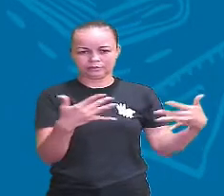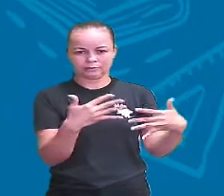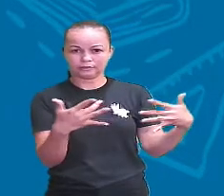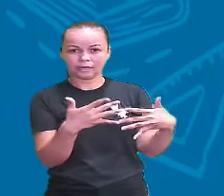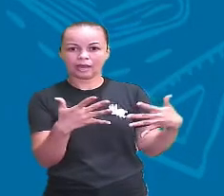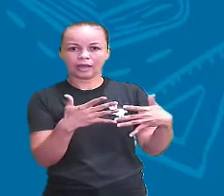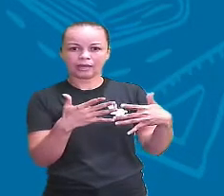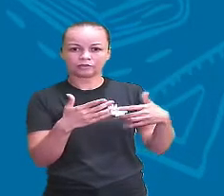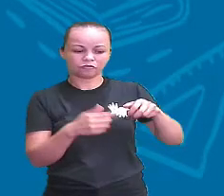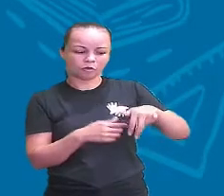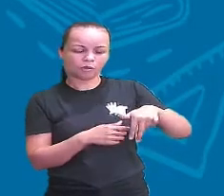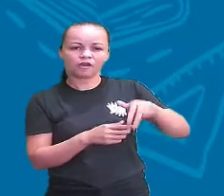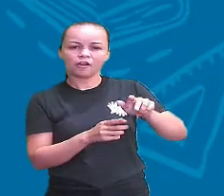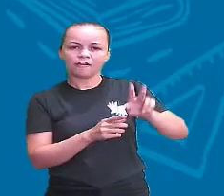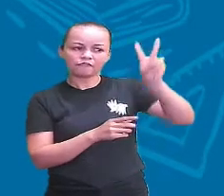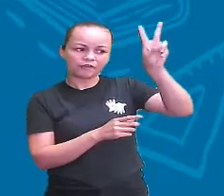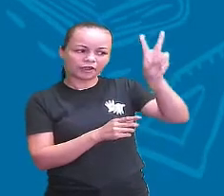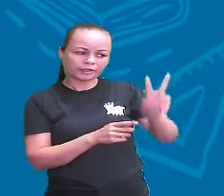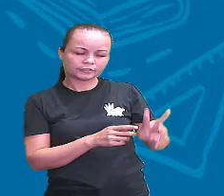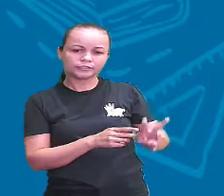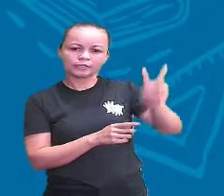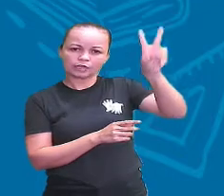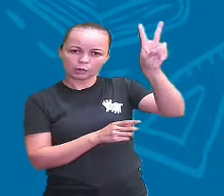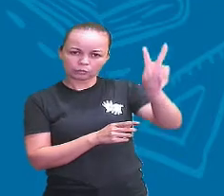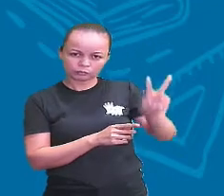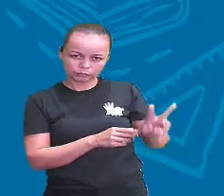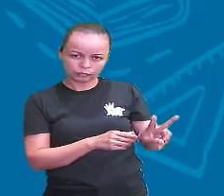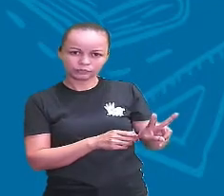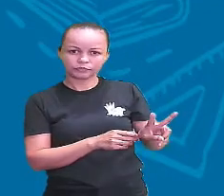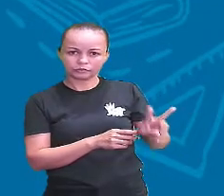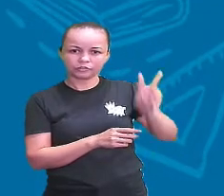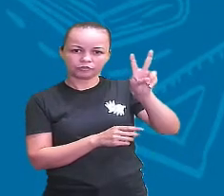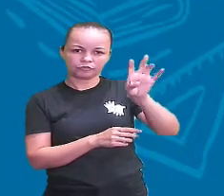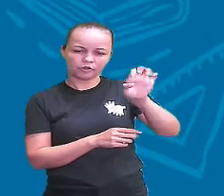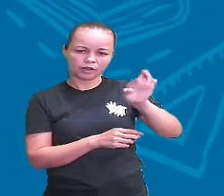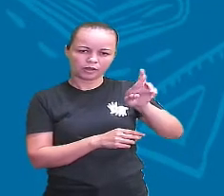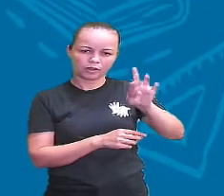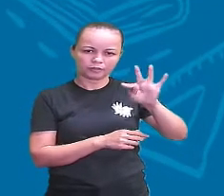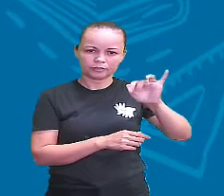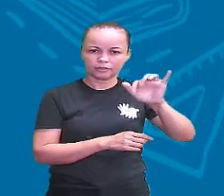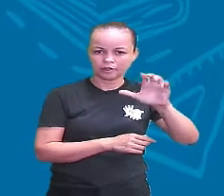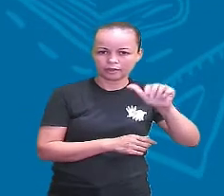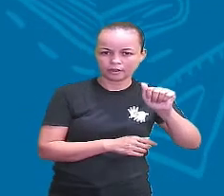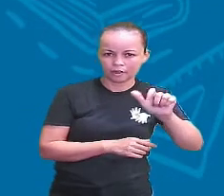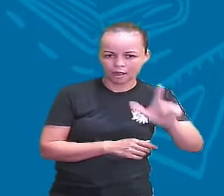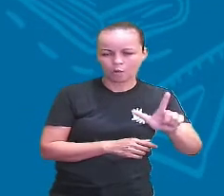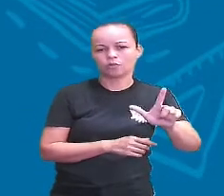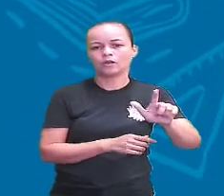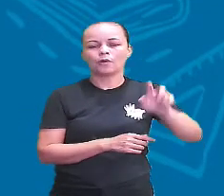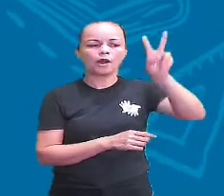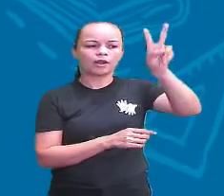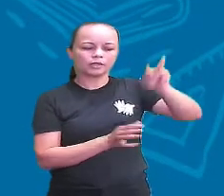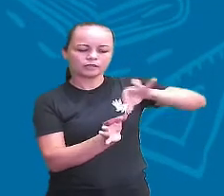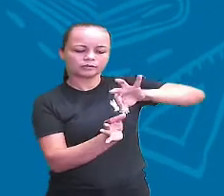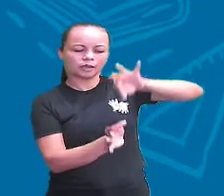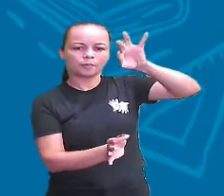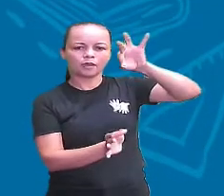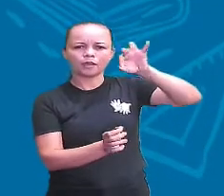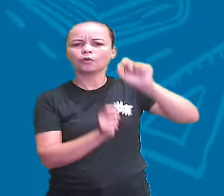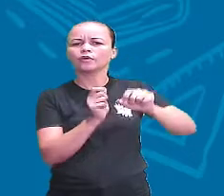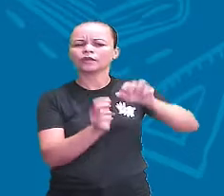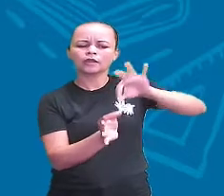forma vertical. Vertical é assim, né? Aquela linhazinha em pé, tá? Vertical. E o que é que